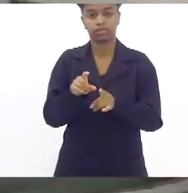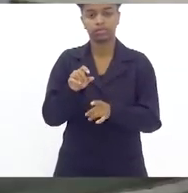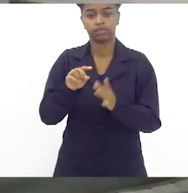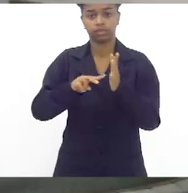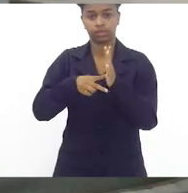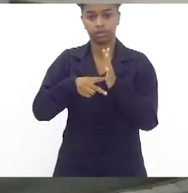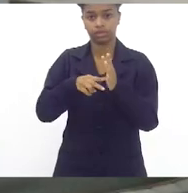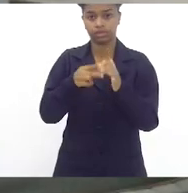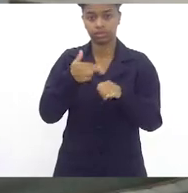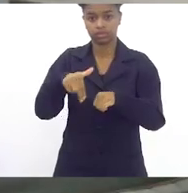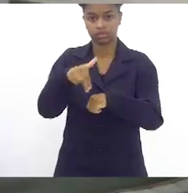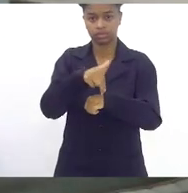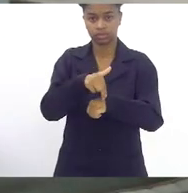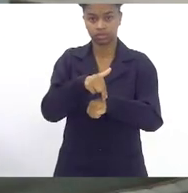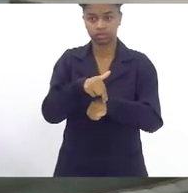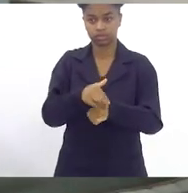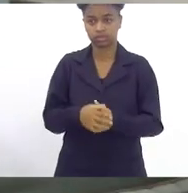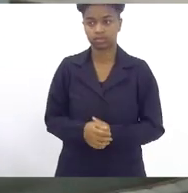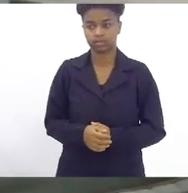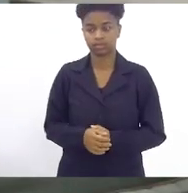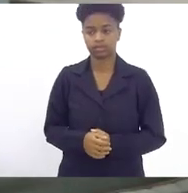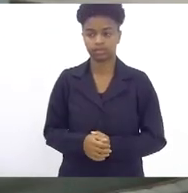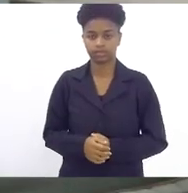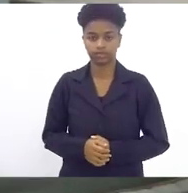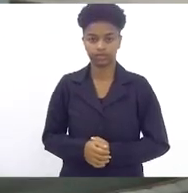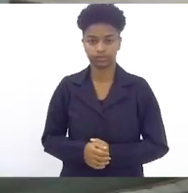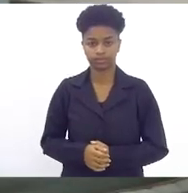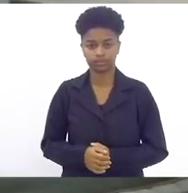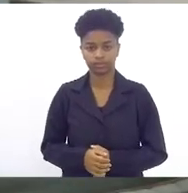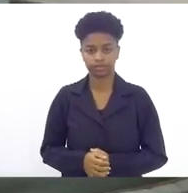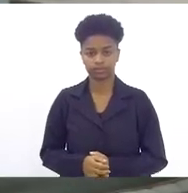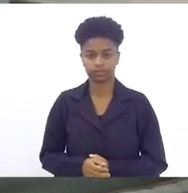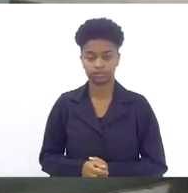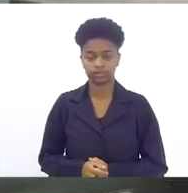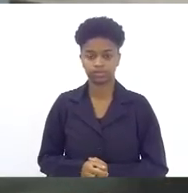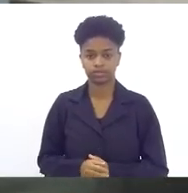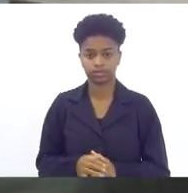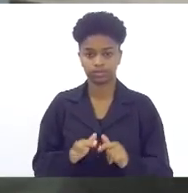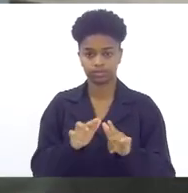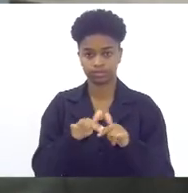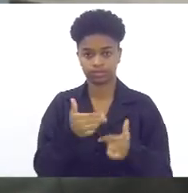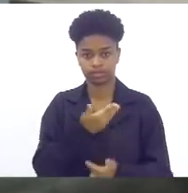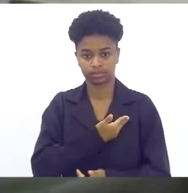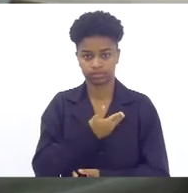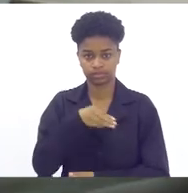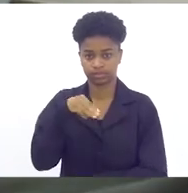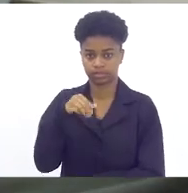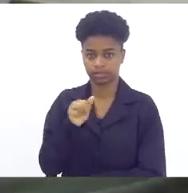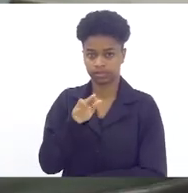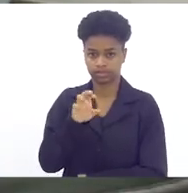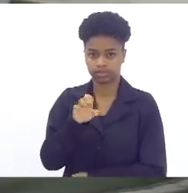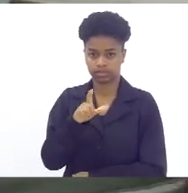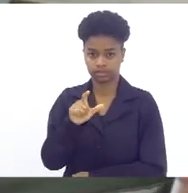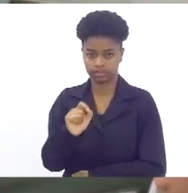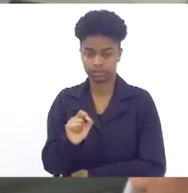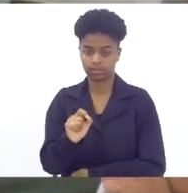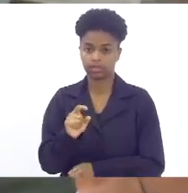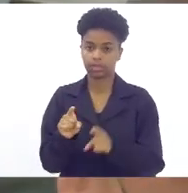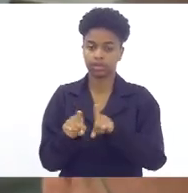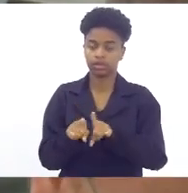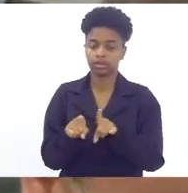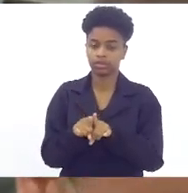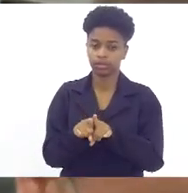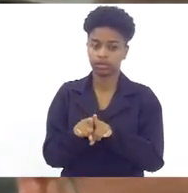que foi me antecipado aqui por pelo companheiro Marcelo né dizer que para mim é